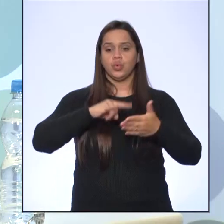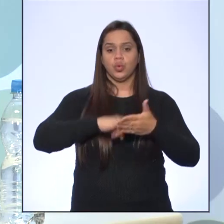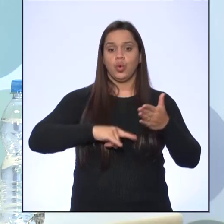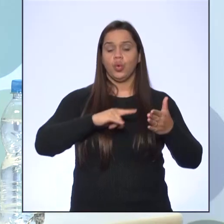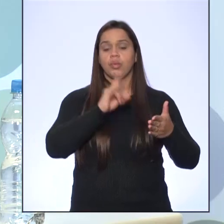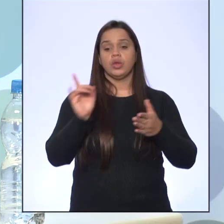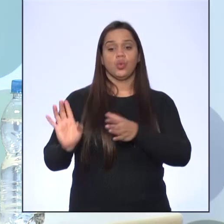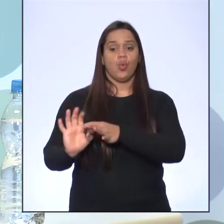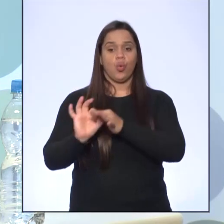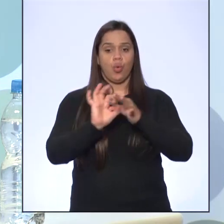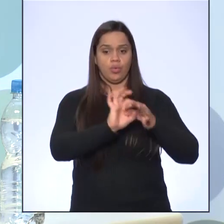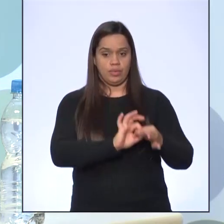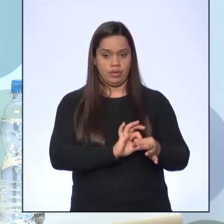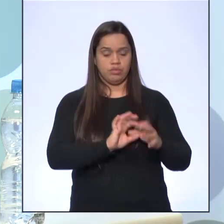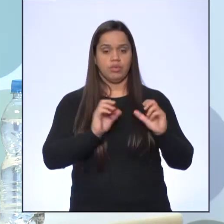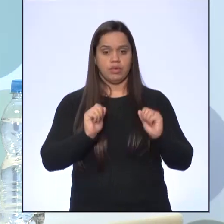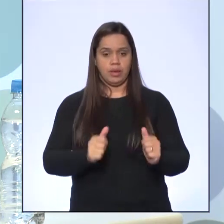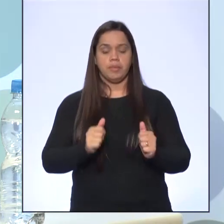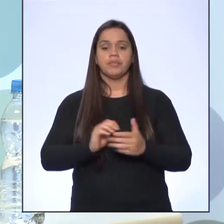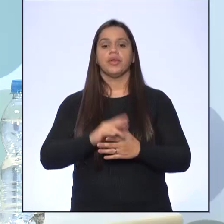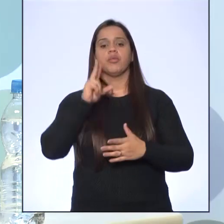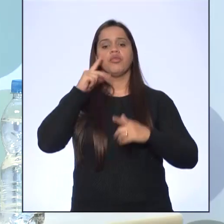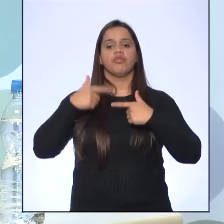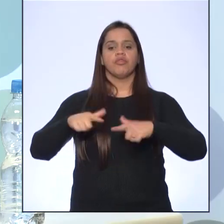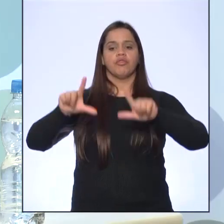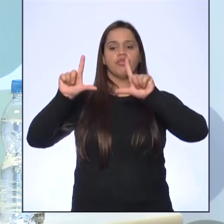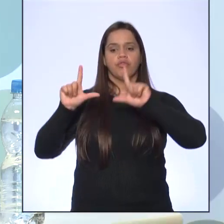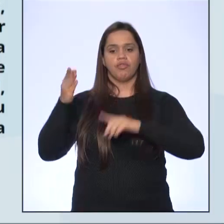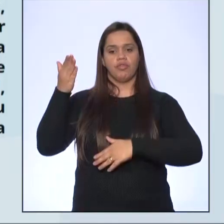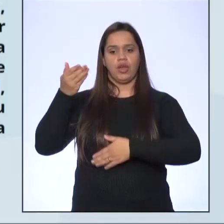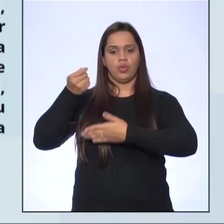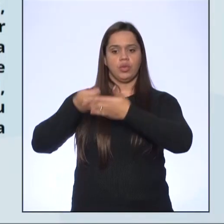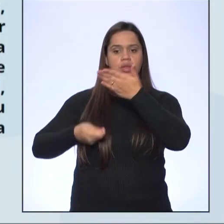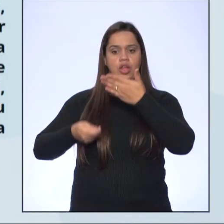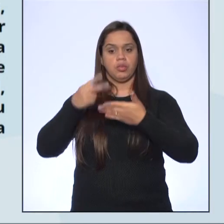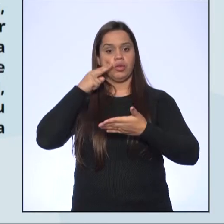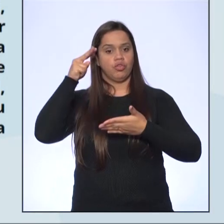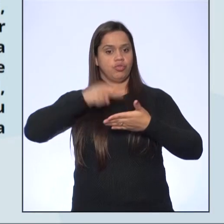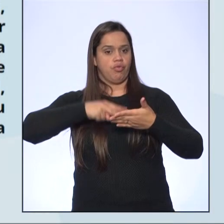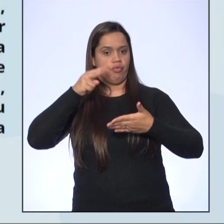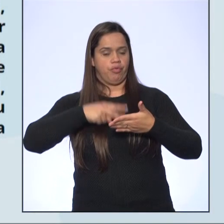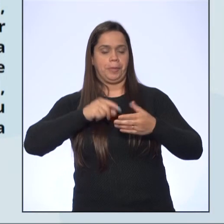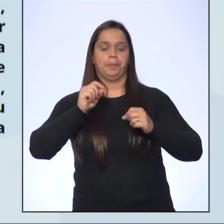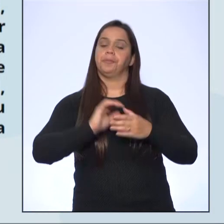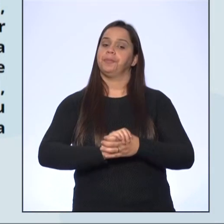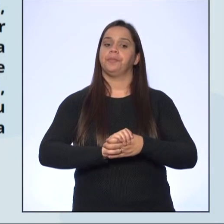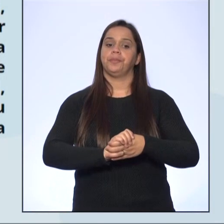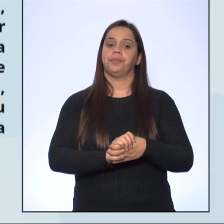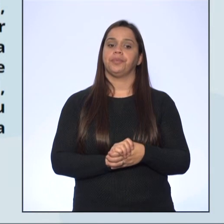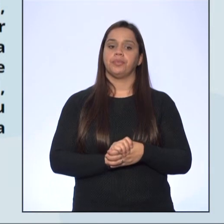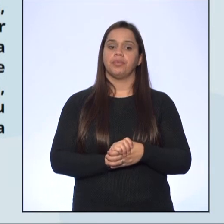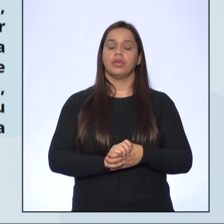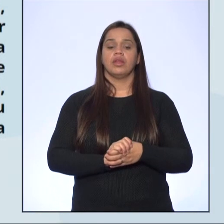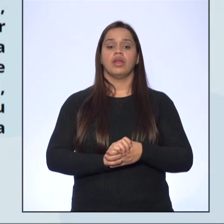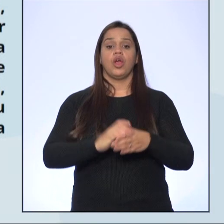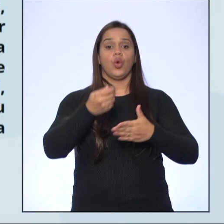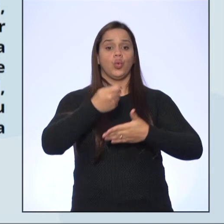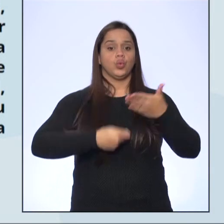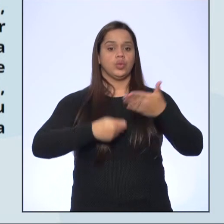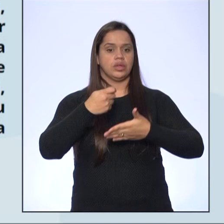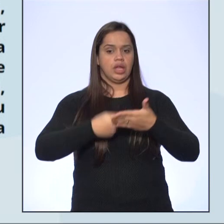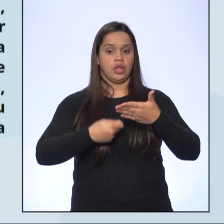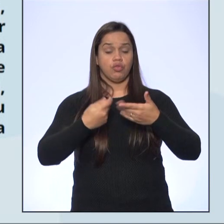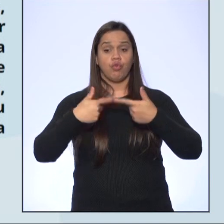esse contexto. Vamos colocar na tela, então, o texto para a gente analisar ele um pouquinho. Então, os textos a seguir, eu vou colocar